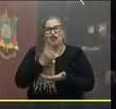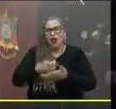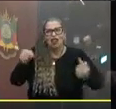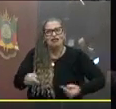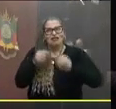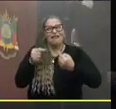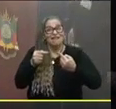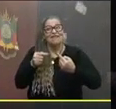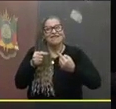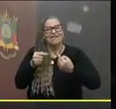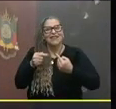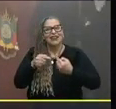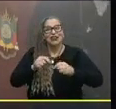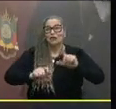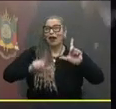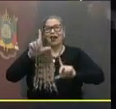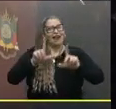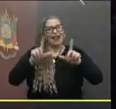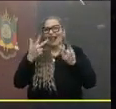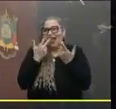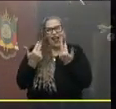brigando. Eu olhando pela TV, mas